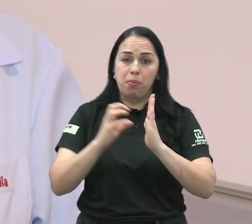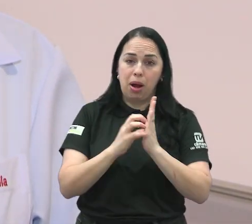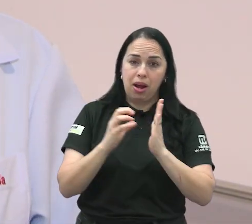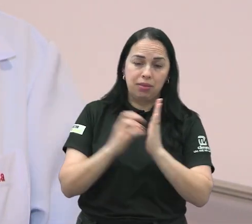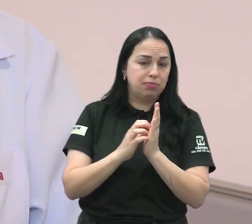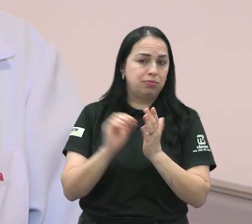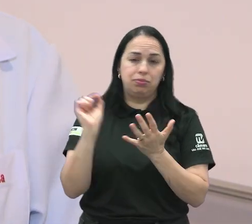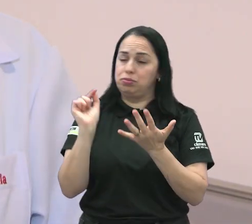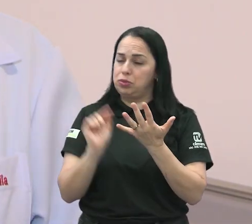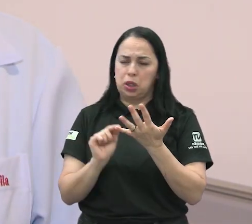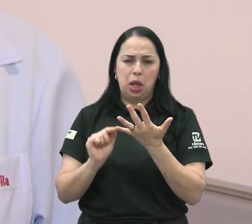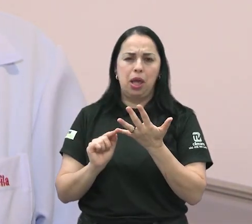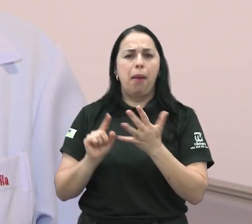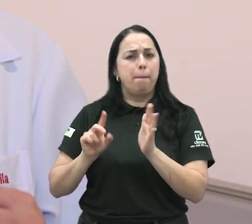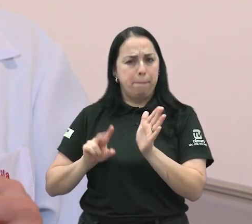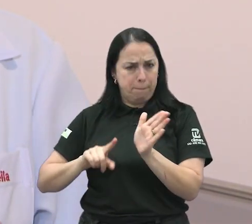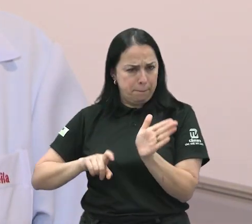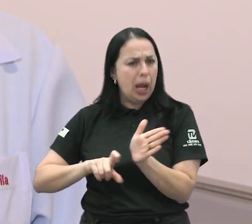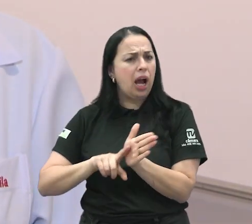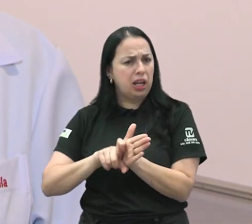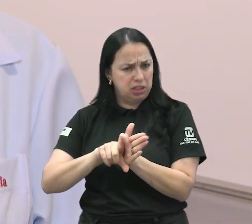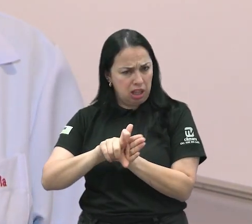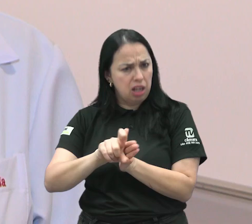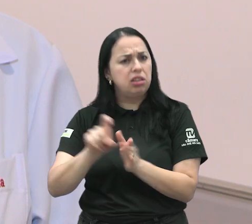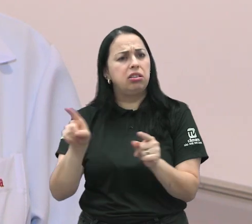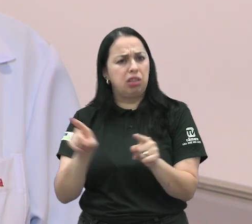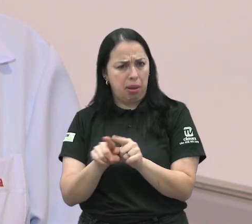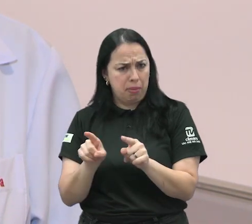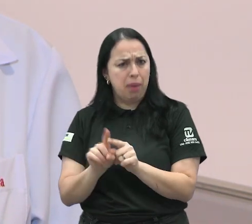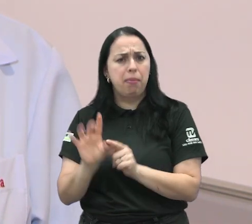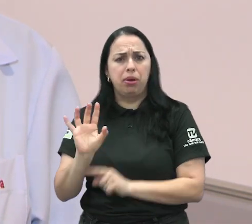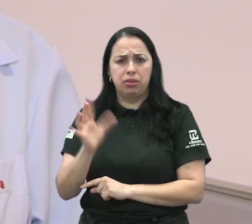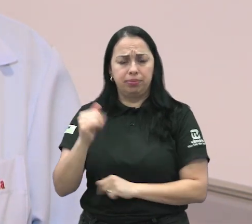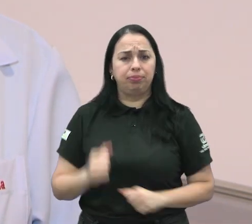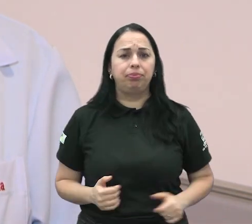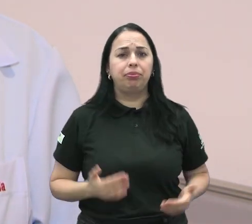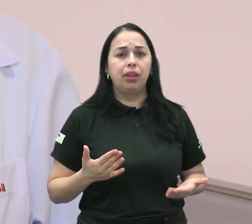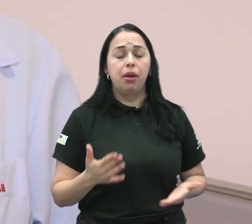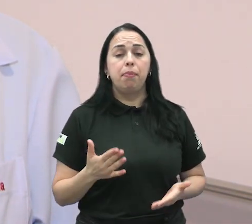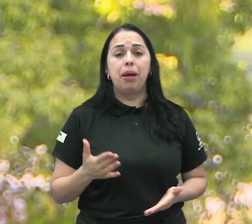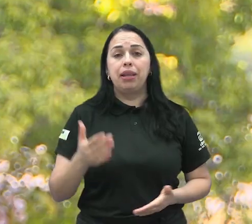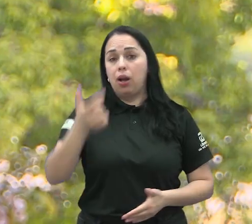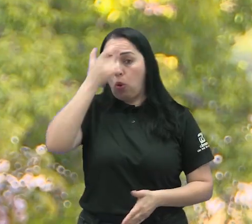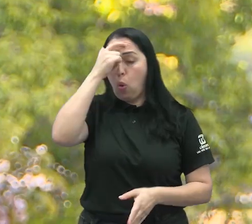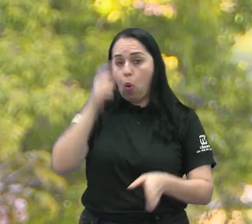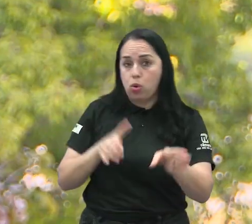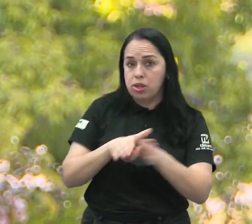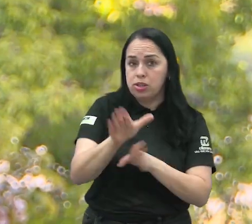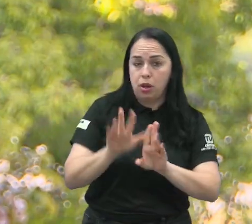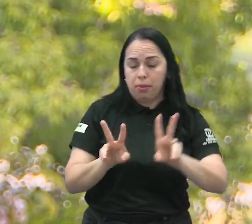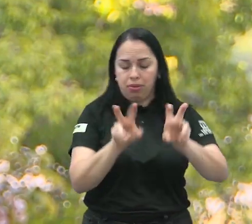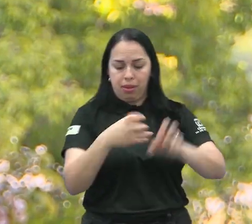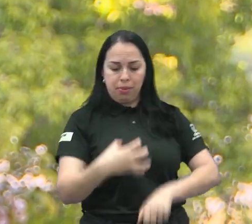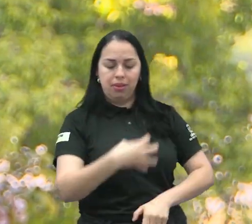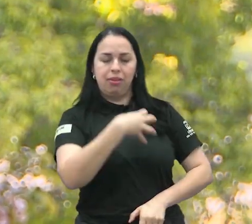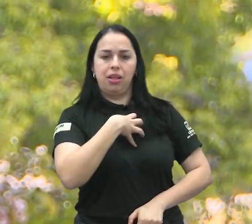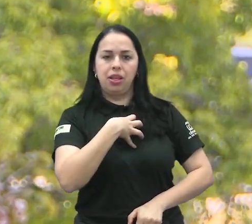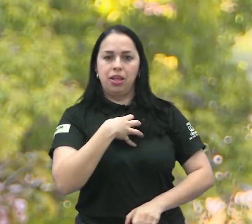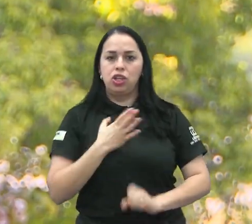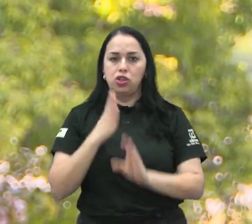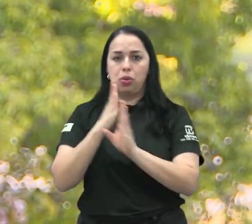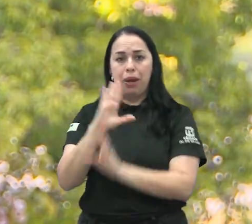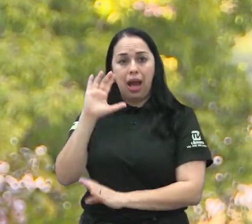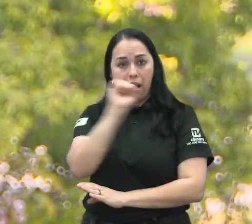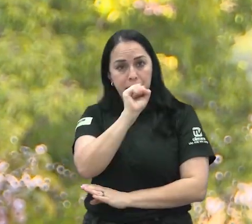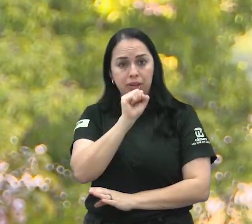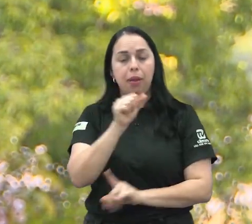infecção do HIV, do Epstein-Barr. Algumas bactérias podem estar associadas a linfoma. E para conscientizar sobre os sintomas e o